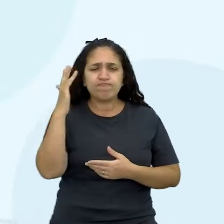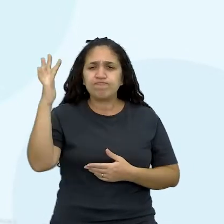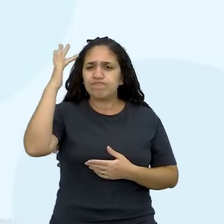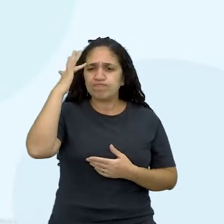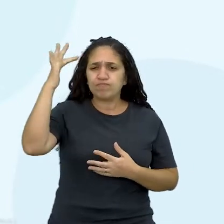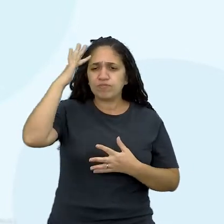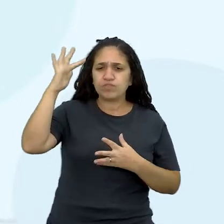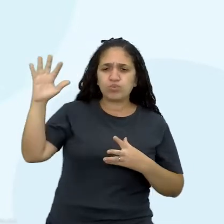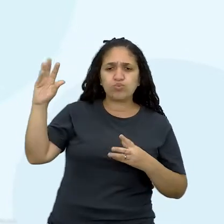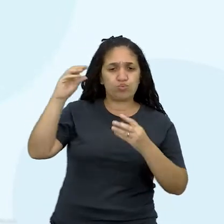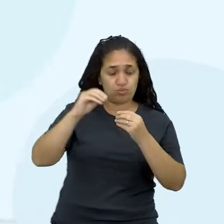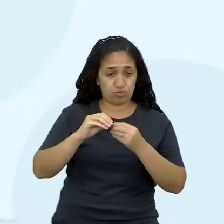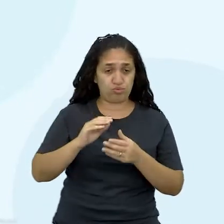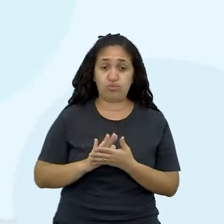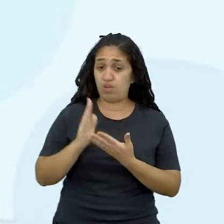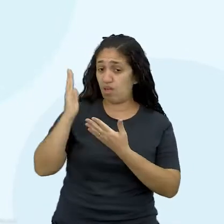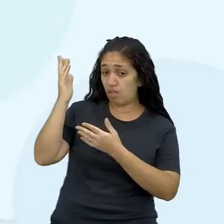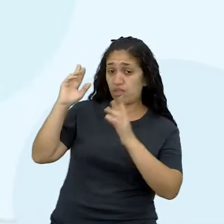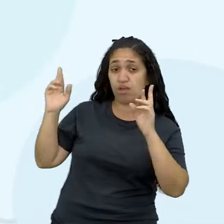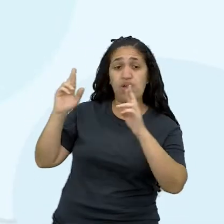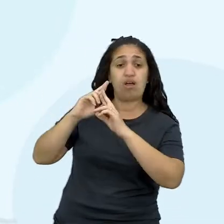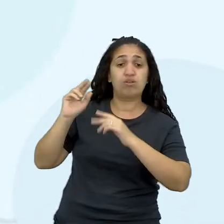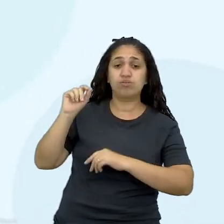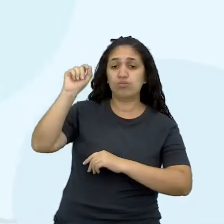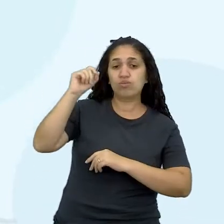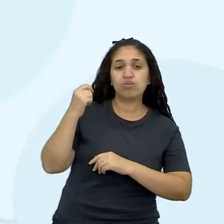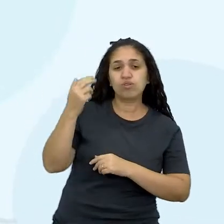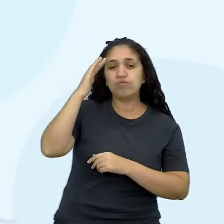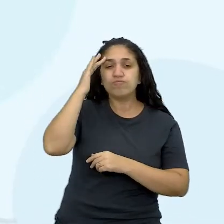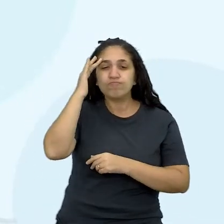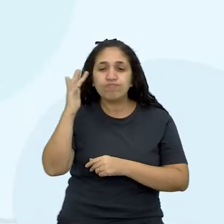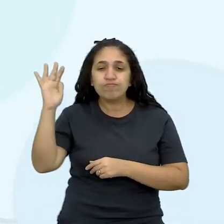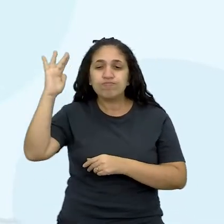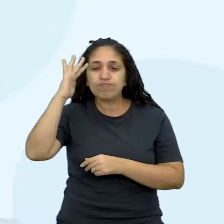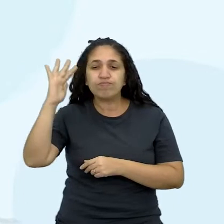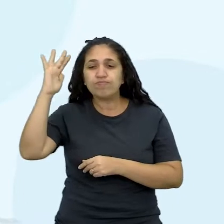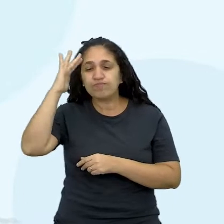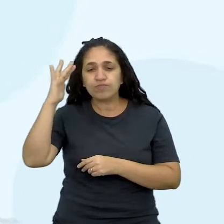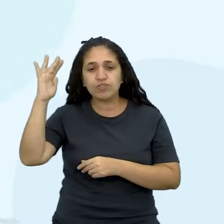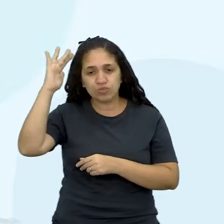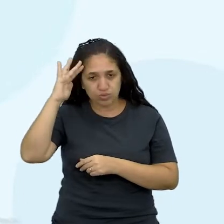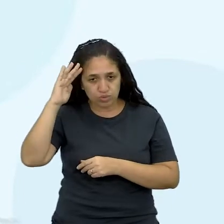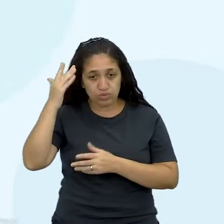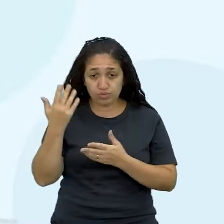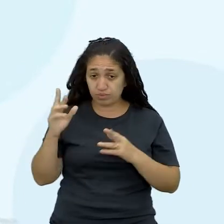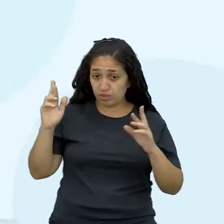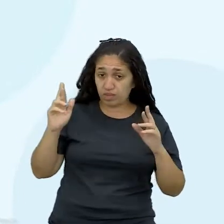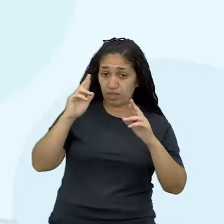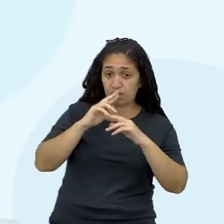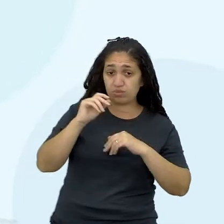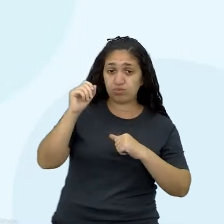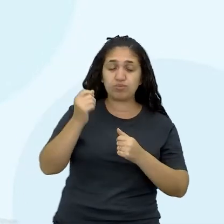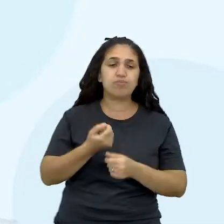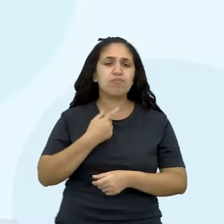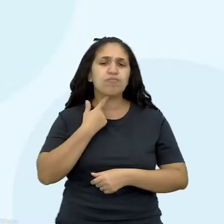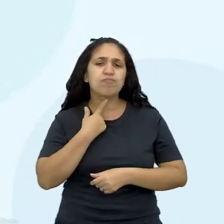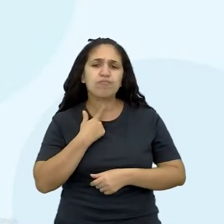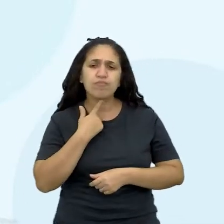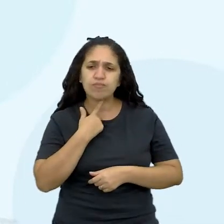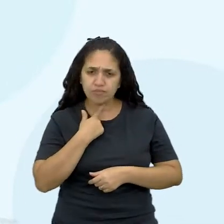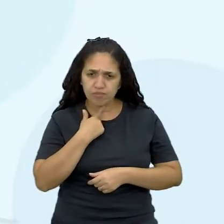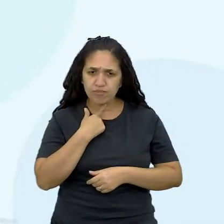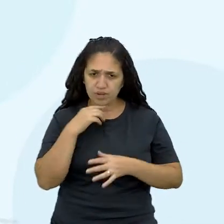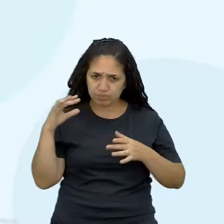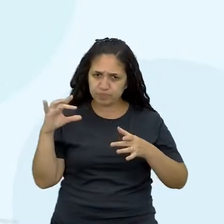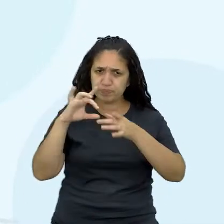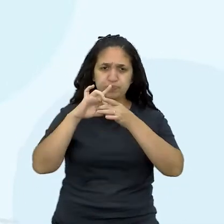sonhos. Então, aqui está relacionado com os meus sonhos e está relacionado com os meus